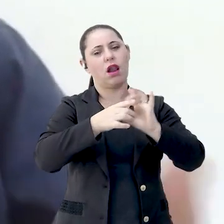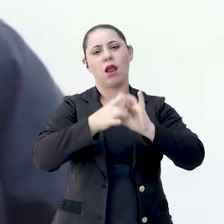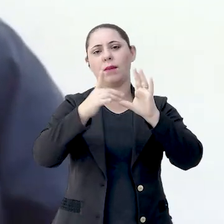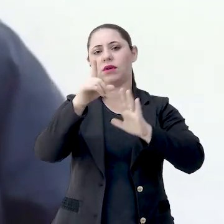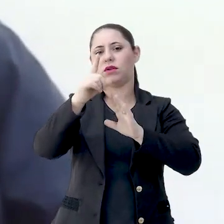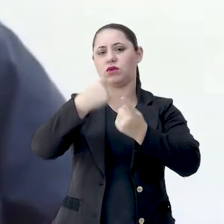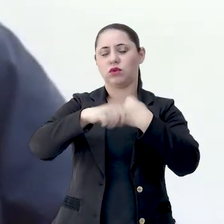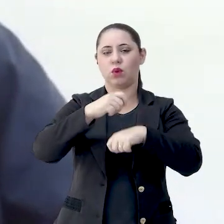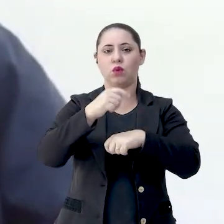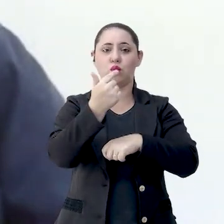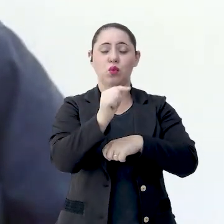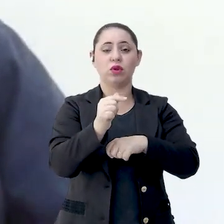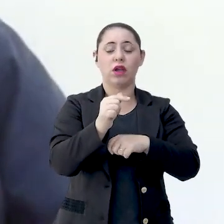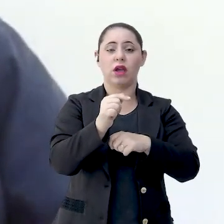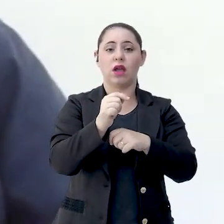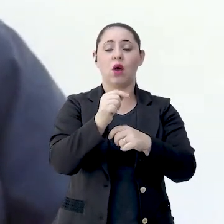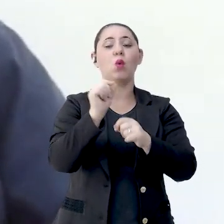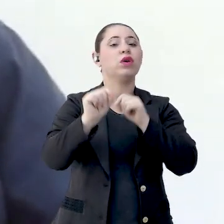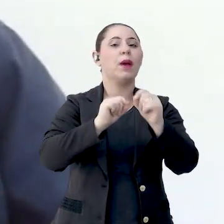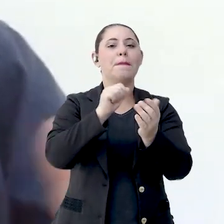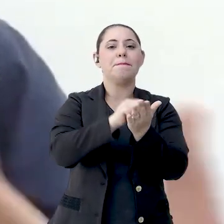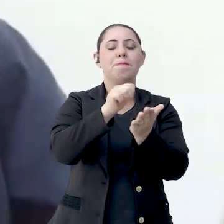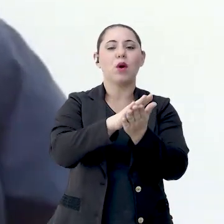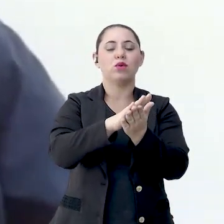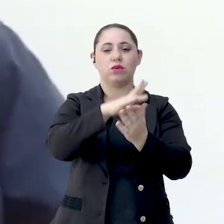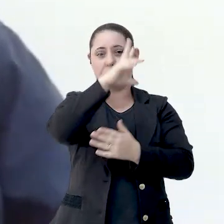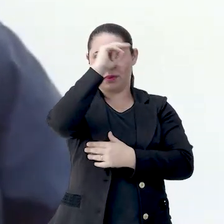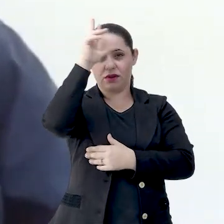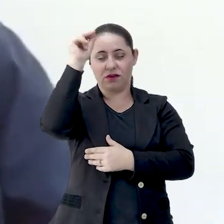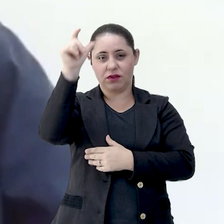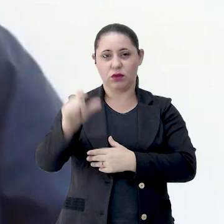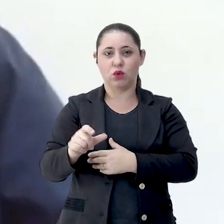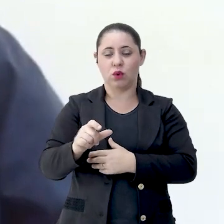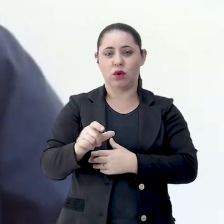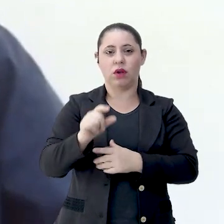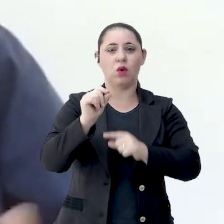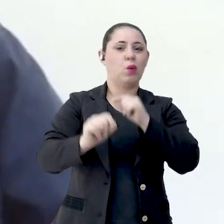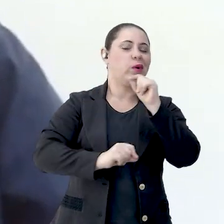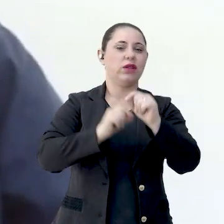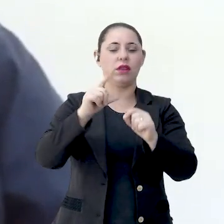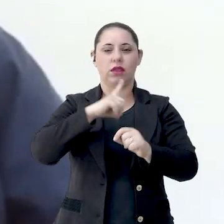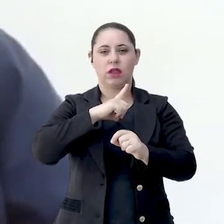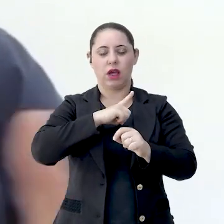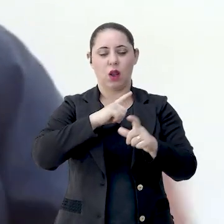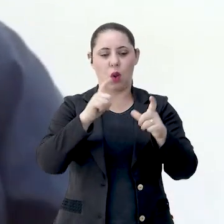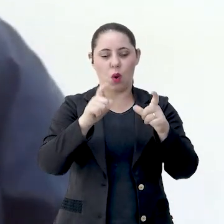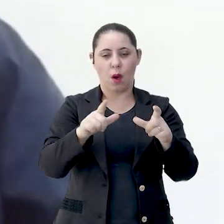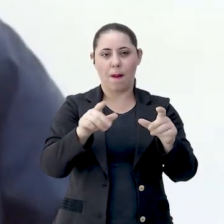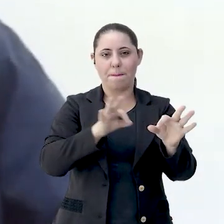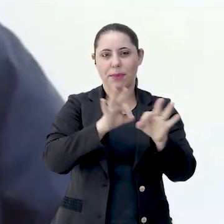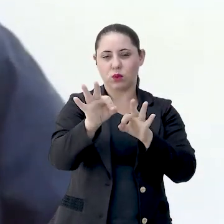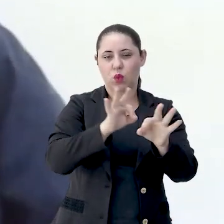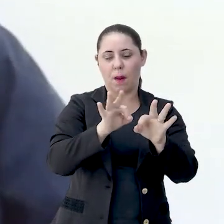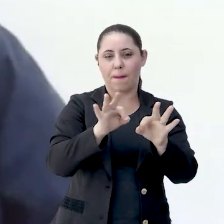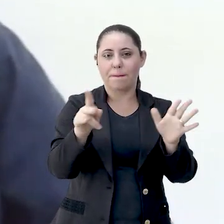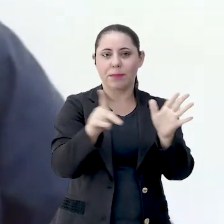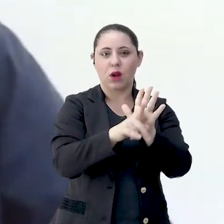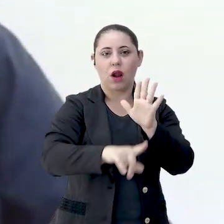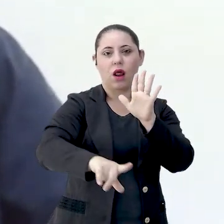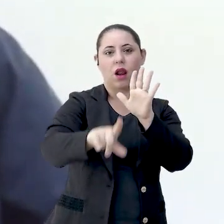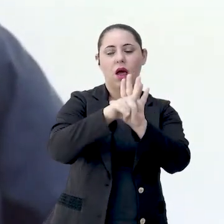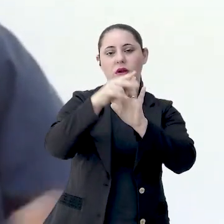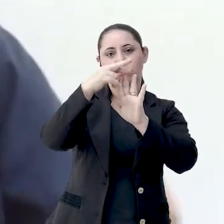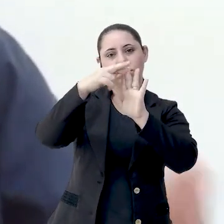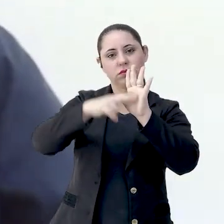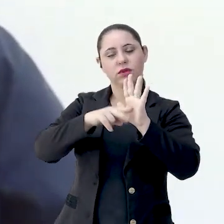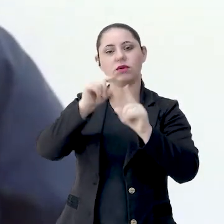O que são parâmetros de liberdade econômica? É que não se tenha custos nas prefeituras, isentem, tenham alvará automático desses pequenos negócios de